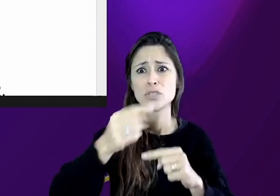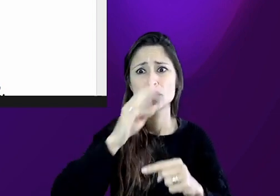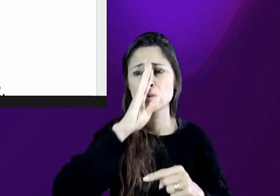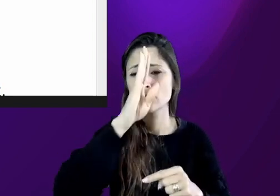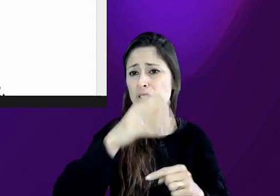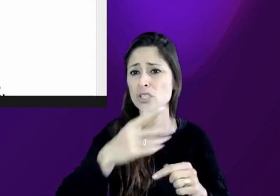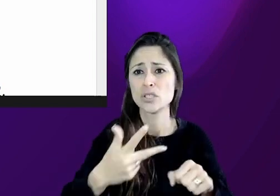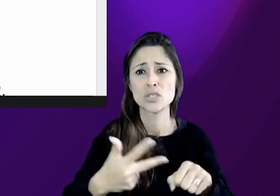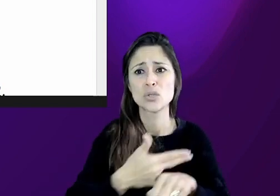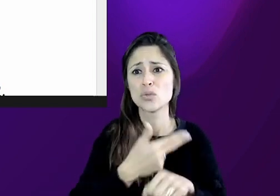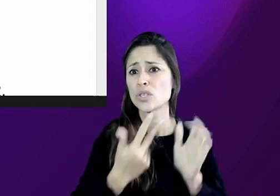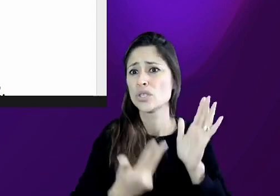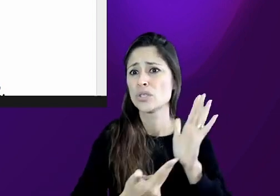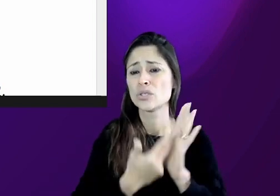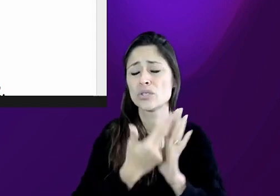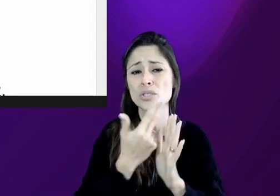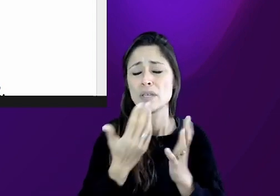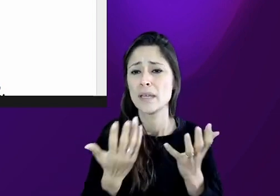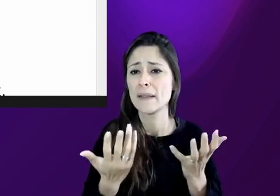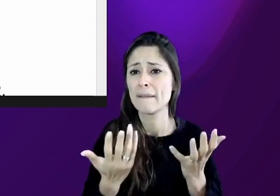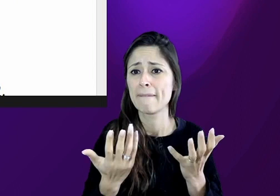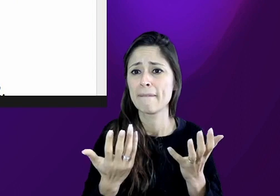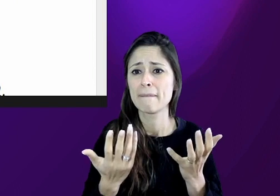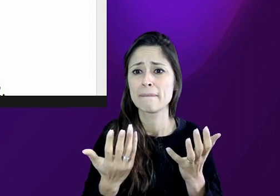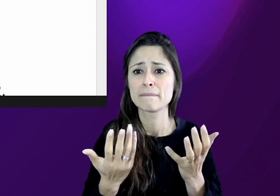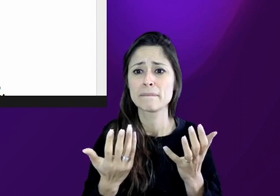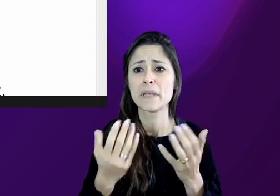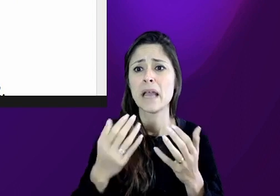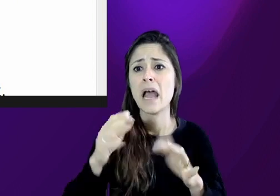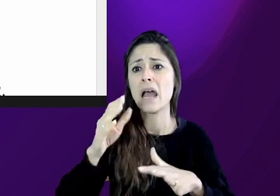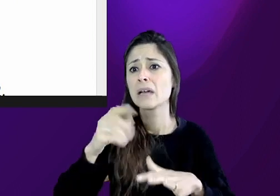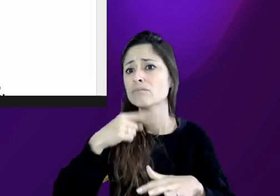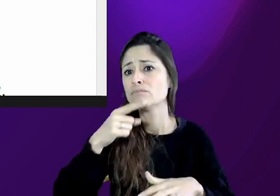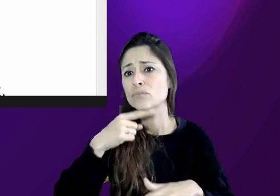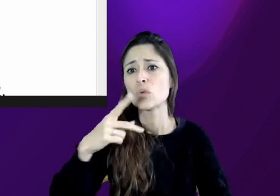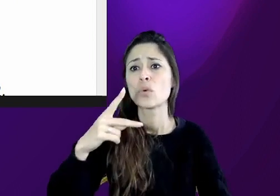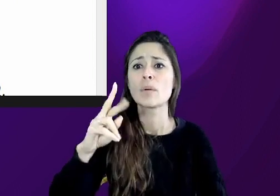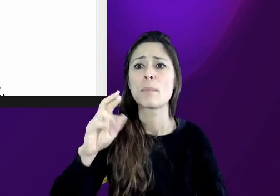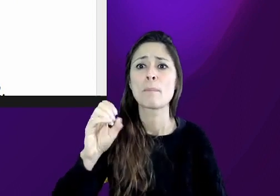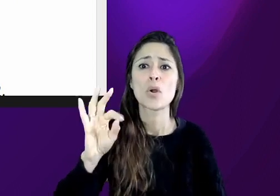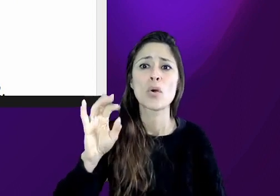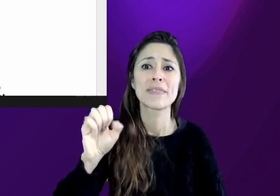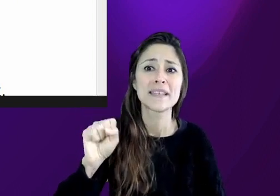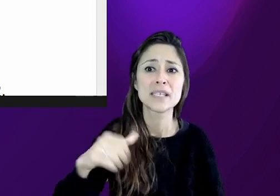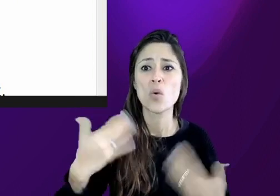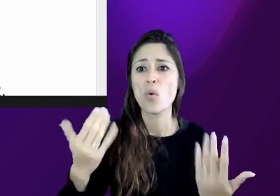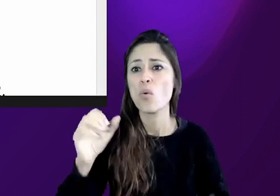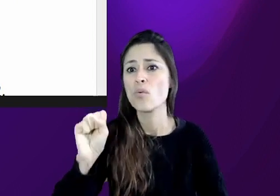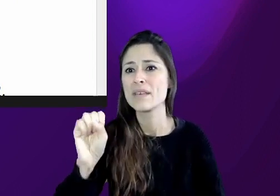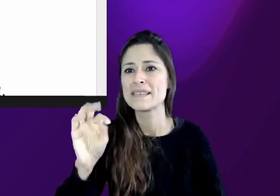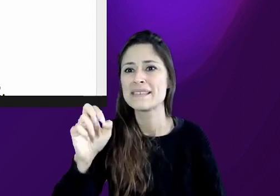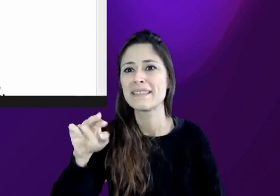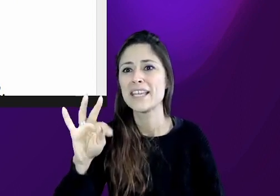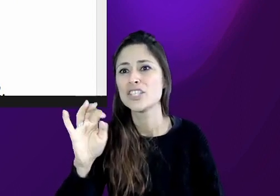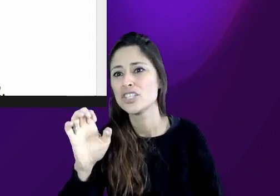precisaria colocar prótese nem stent. Você não teria o risco desse